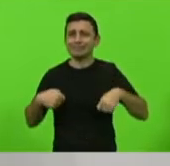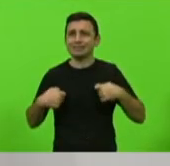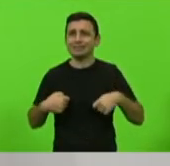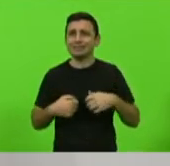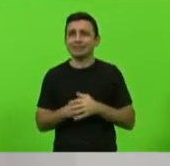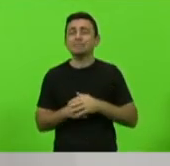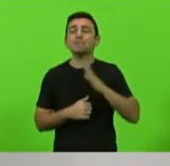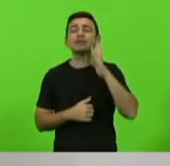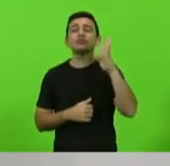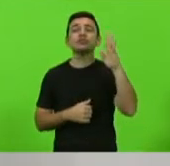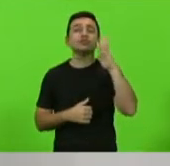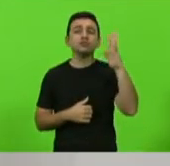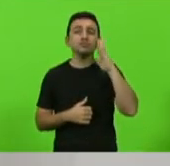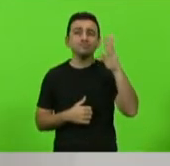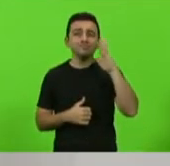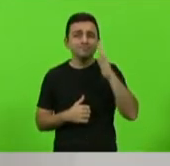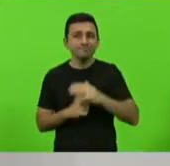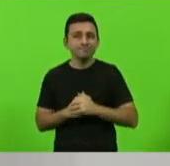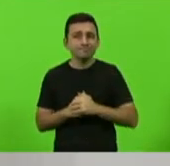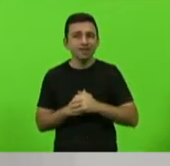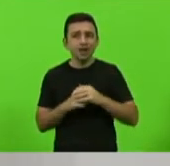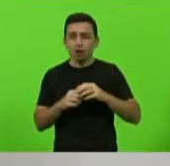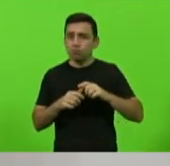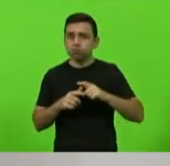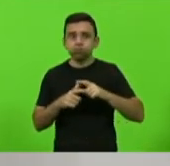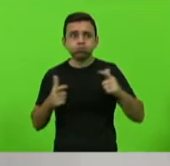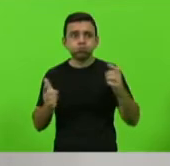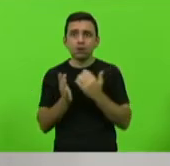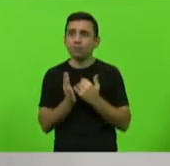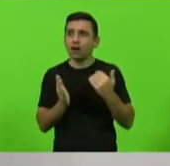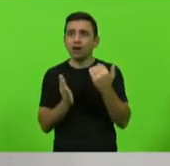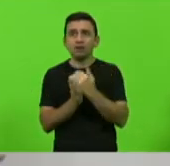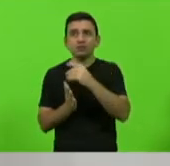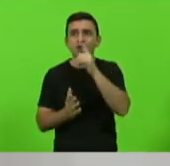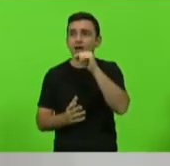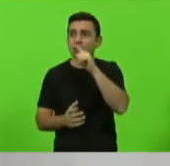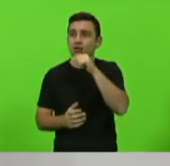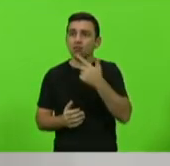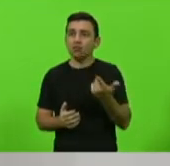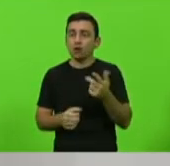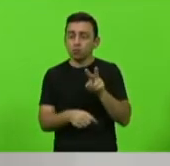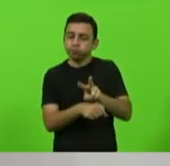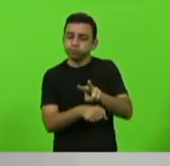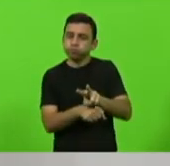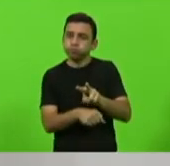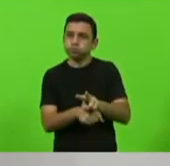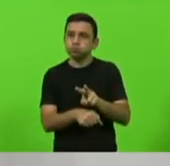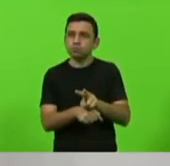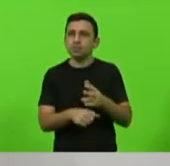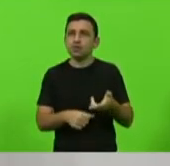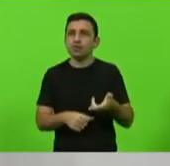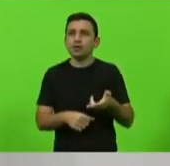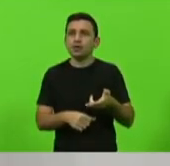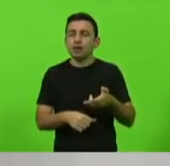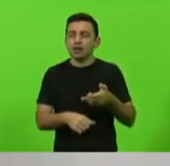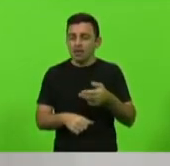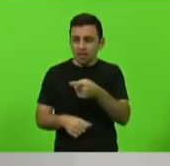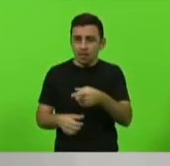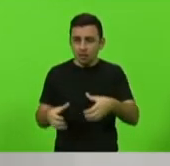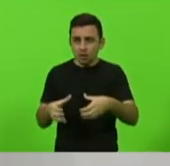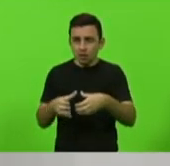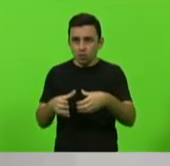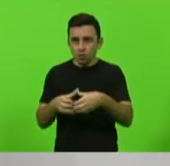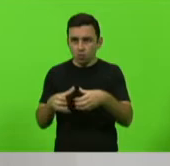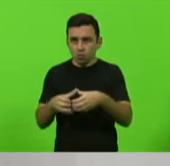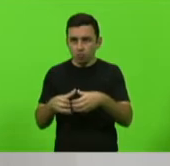imagina a imensidão que precisa para cuidar. O próprio pequeno agricultor, quando é